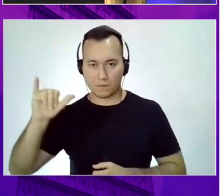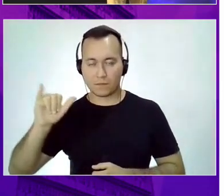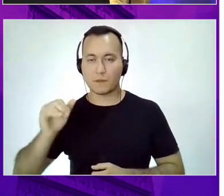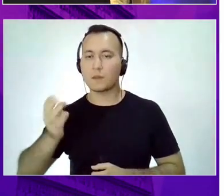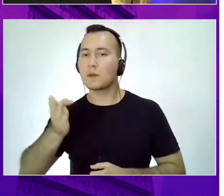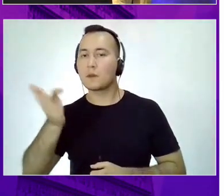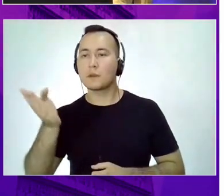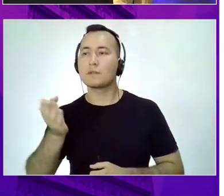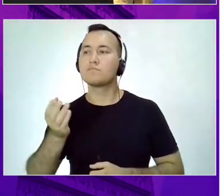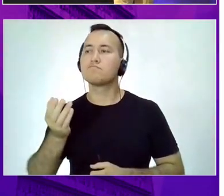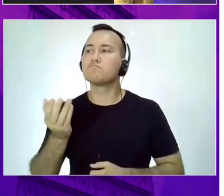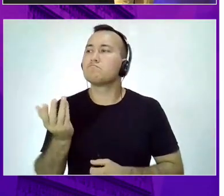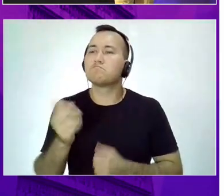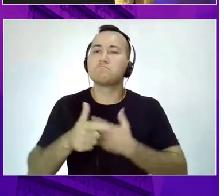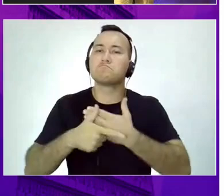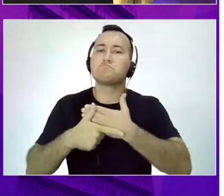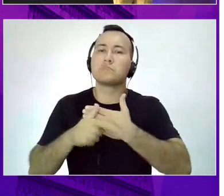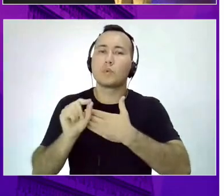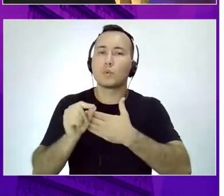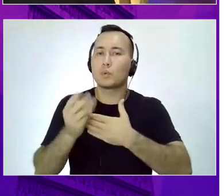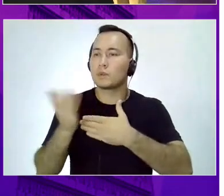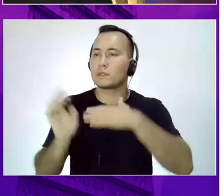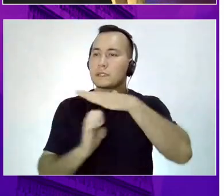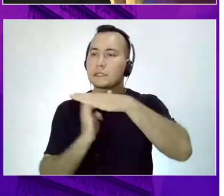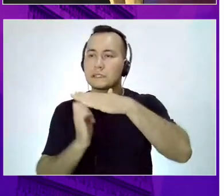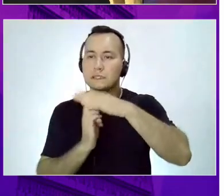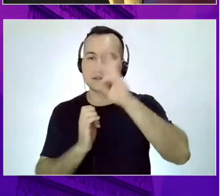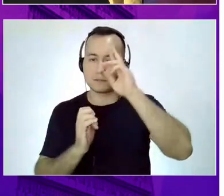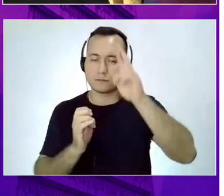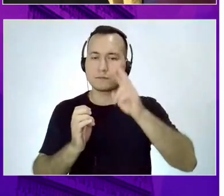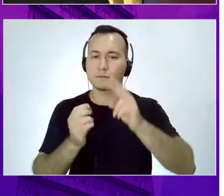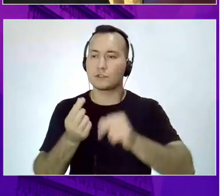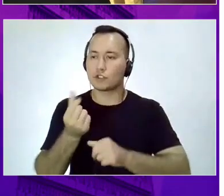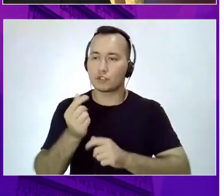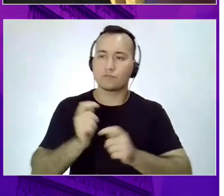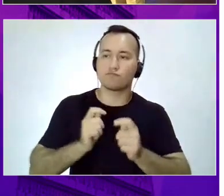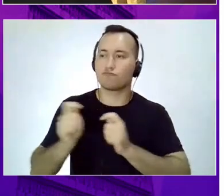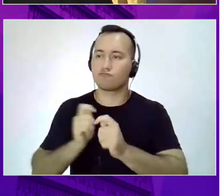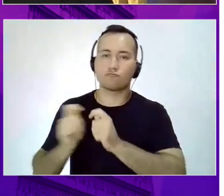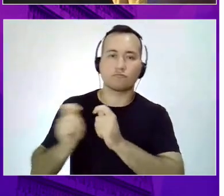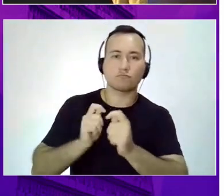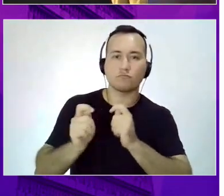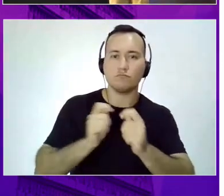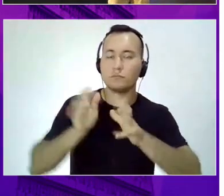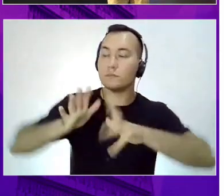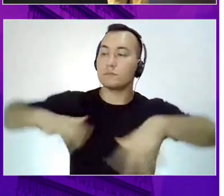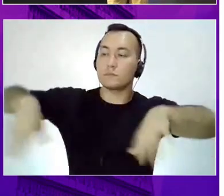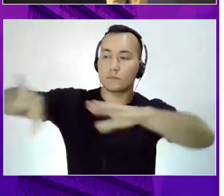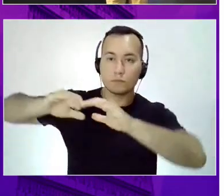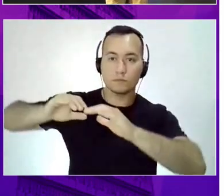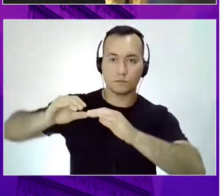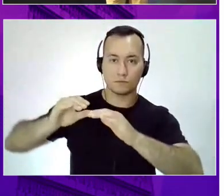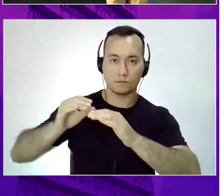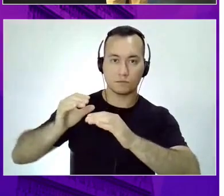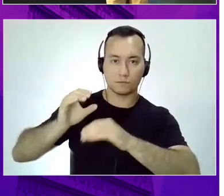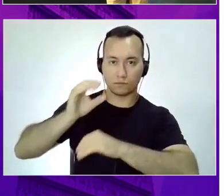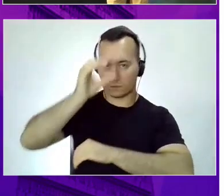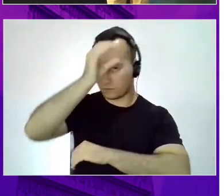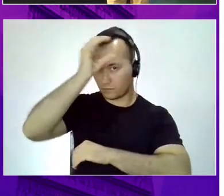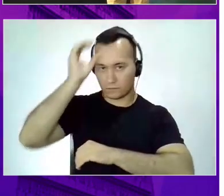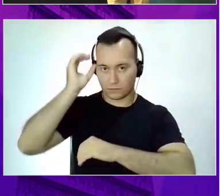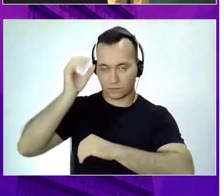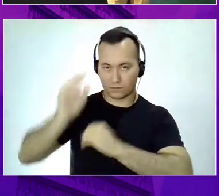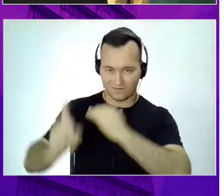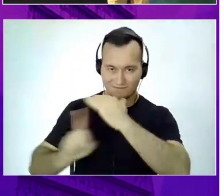crédito. Então, para contextualizar onde a notificação se encaixa, o app do cliente cria cobranças conosco.